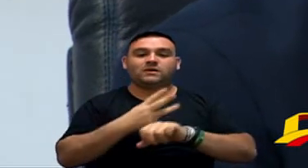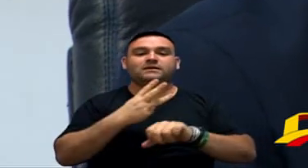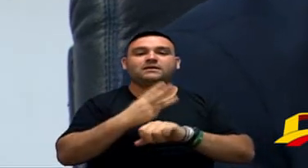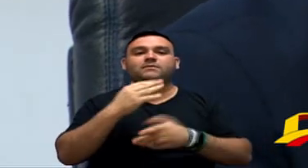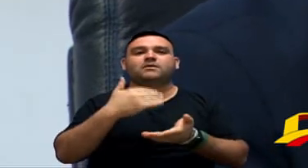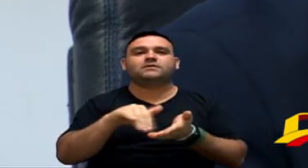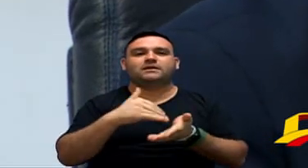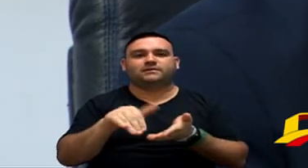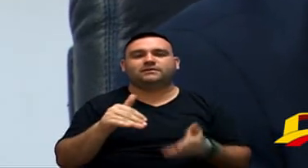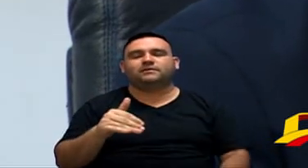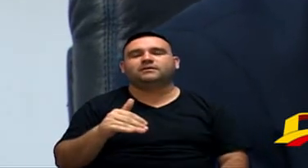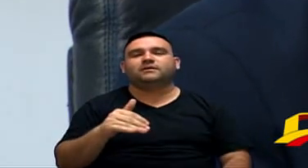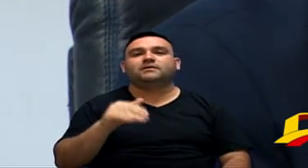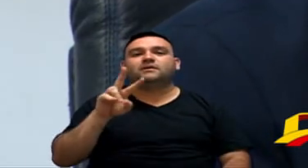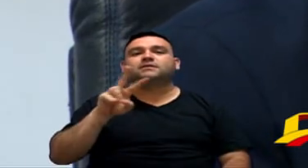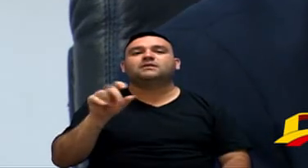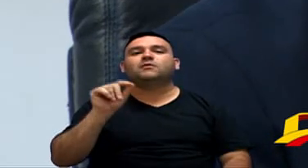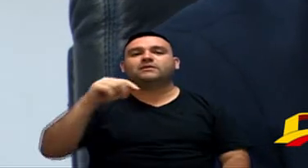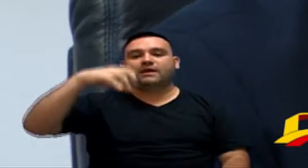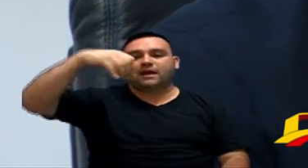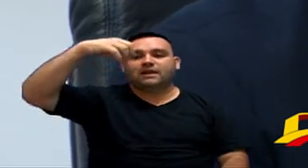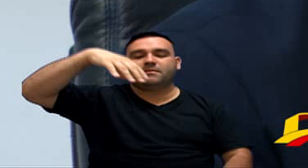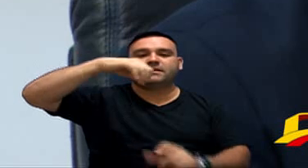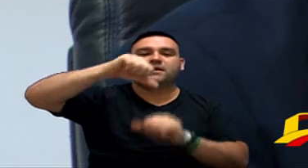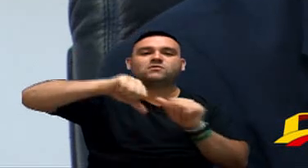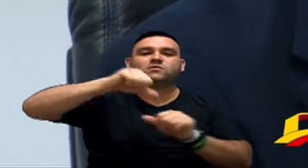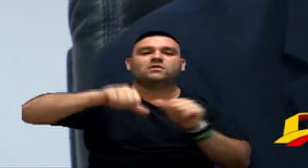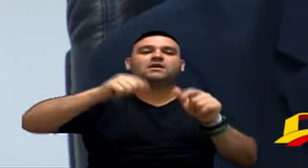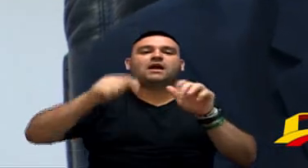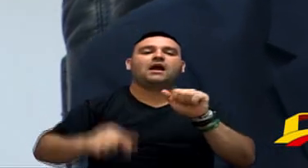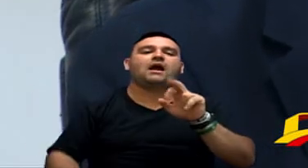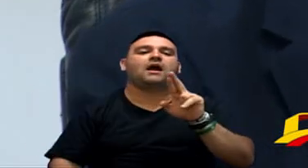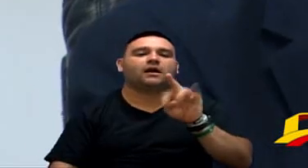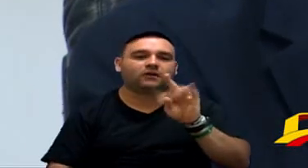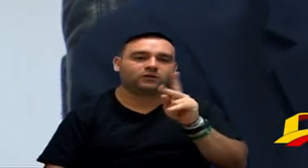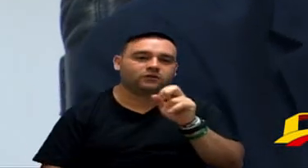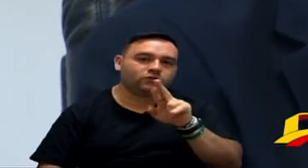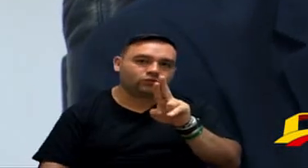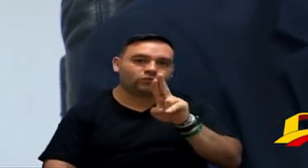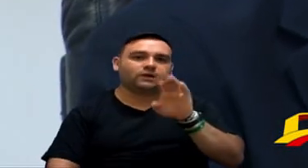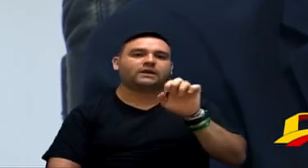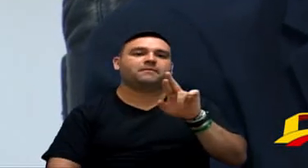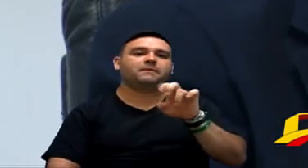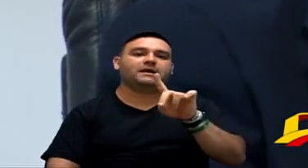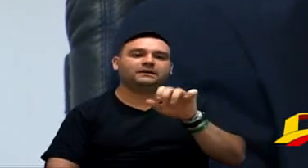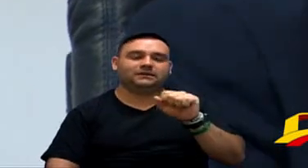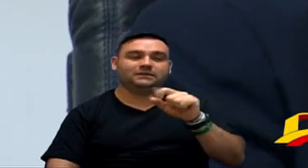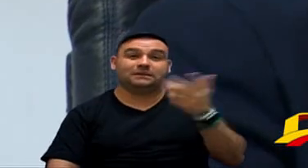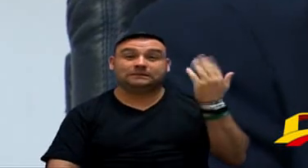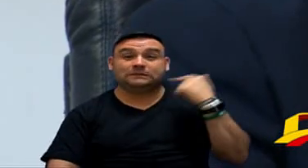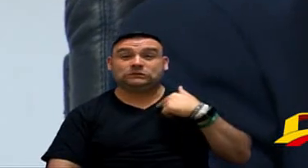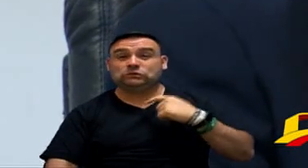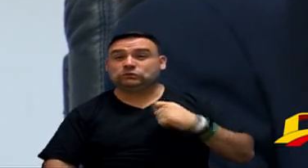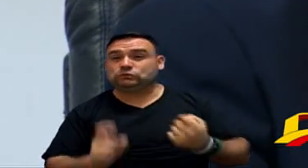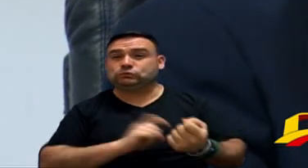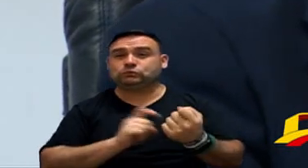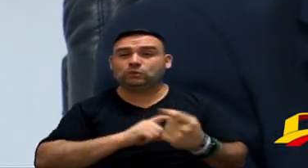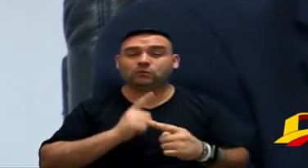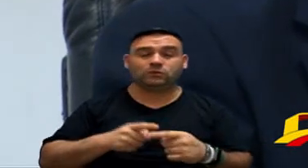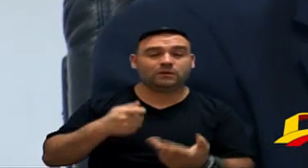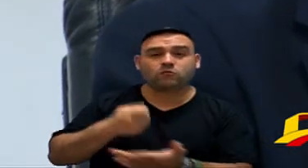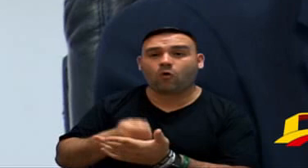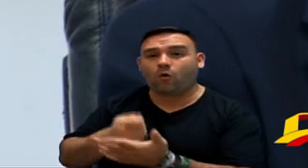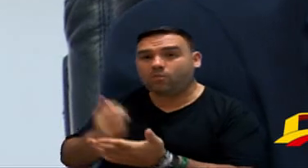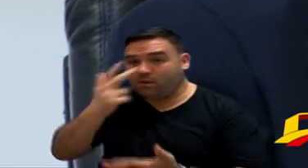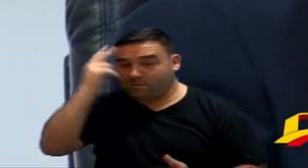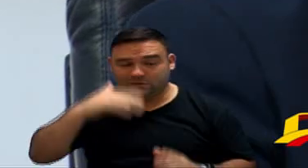é o secretário né sobre a troca de lâmpada LED ali na Avenida Bernardes queria agradecer esse dia tava nervoso porque a gente cobra a